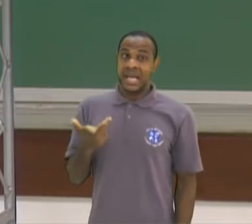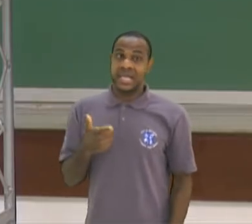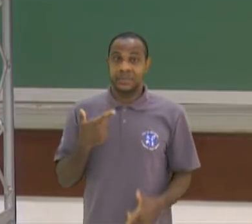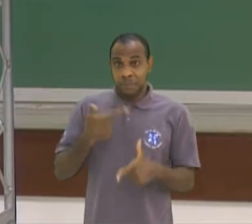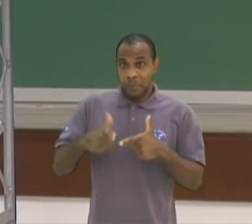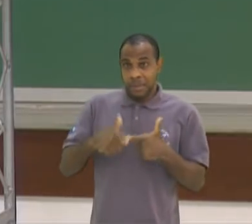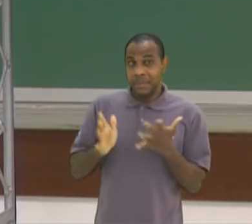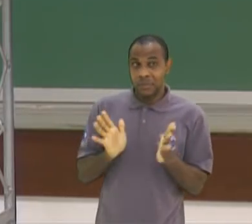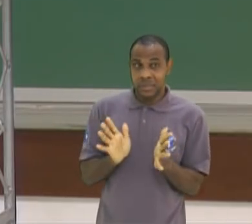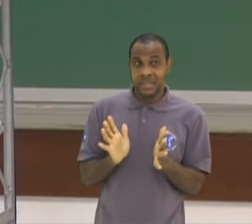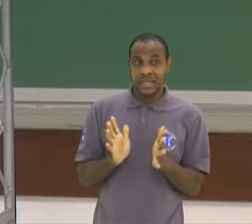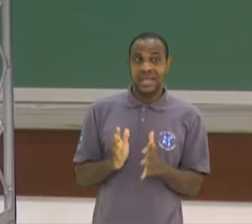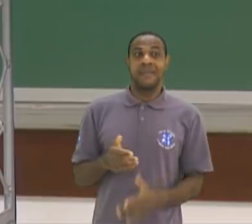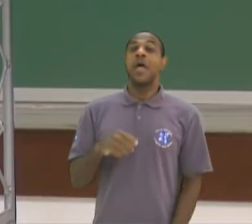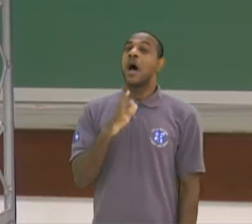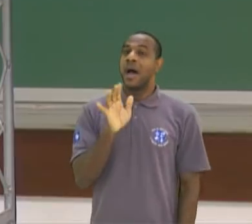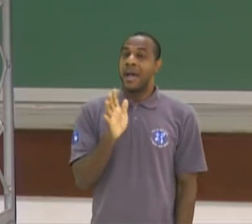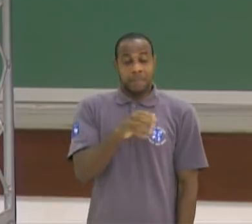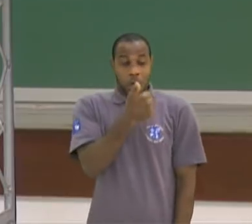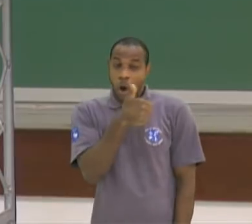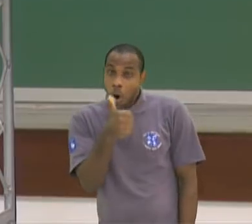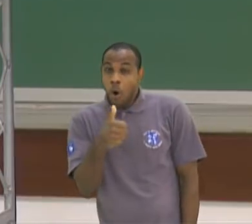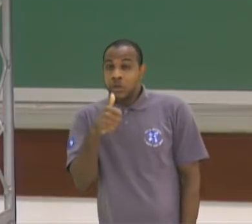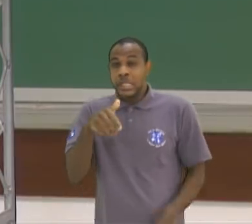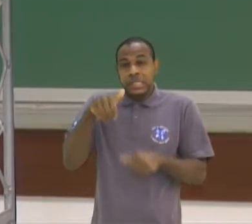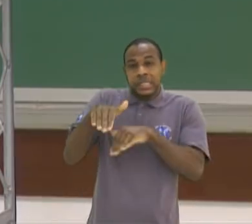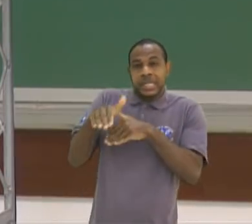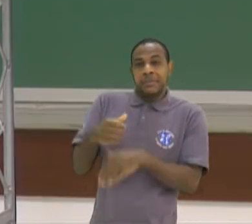governo, 11 de setembro de